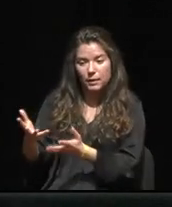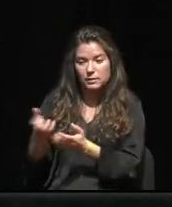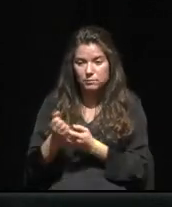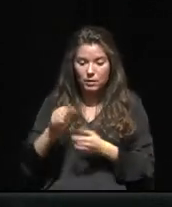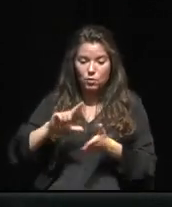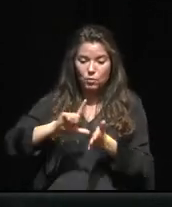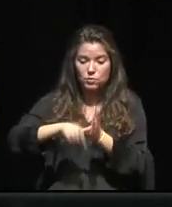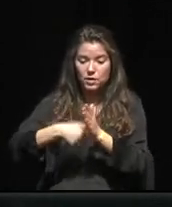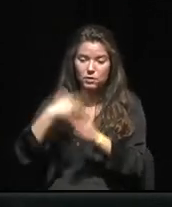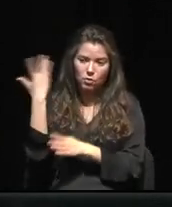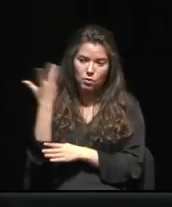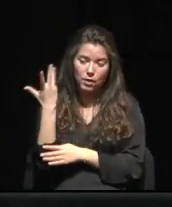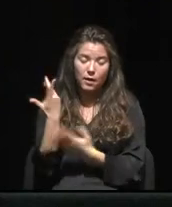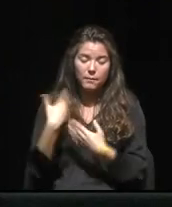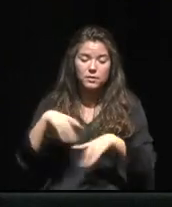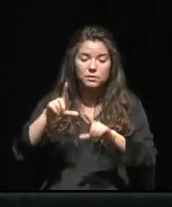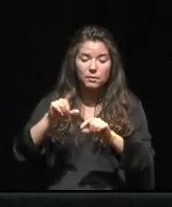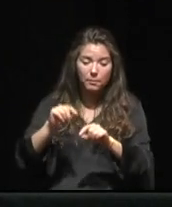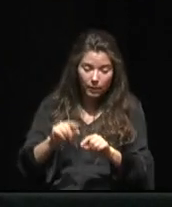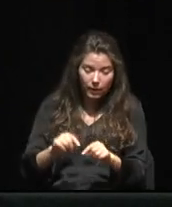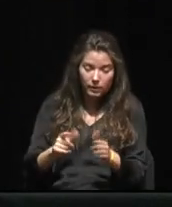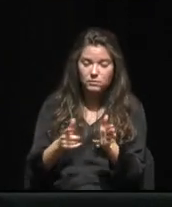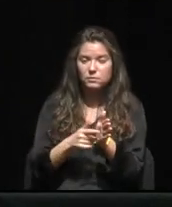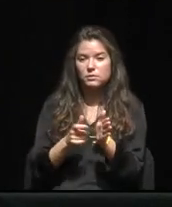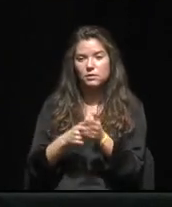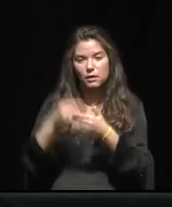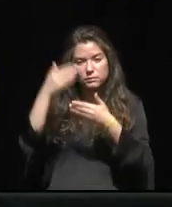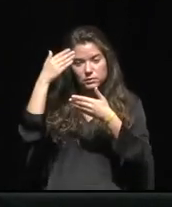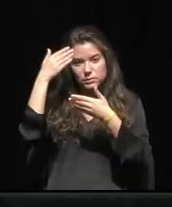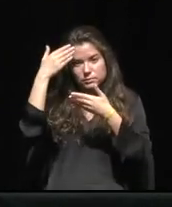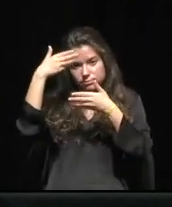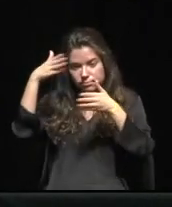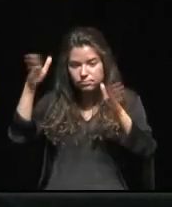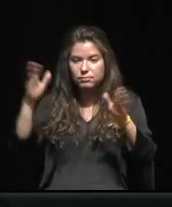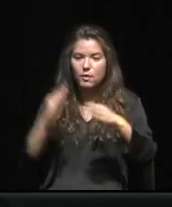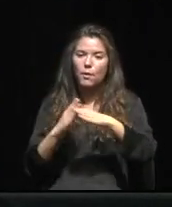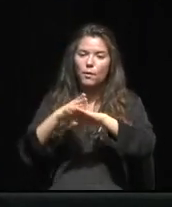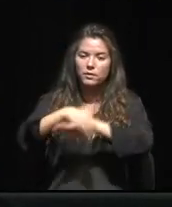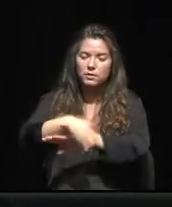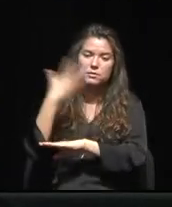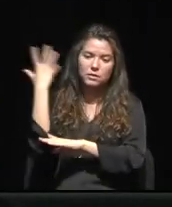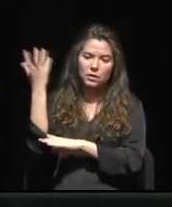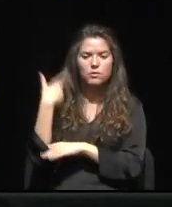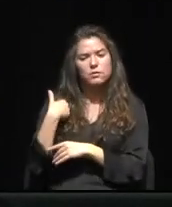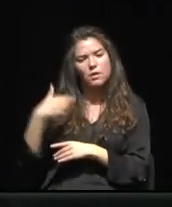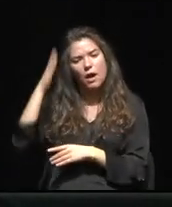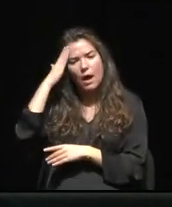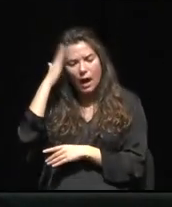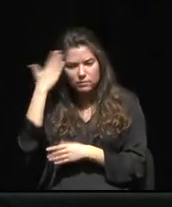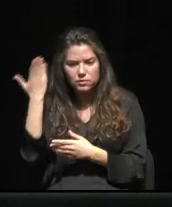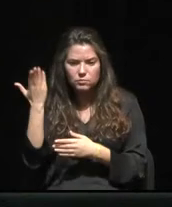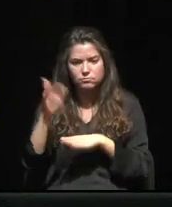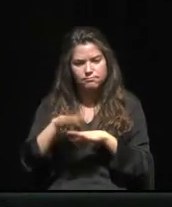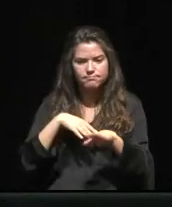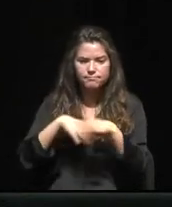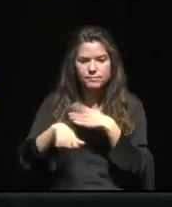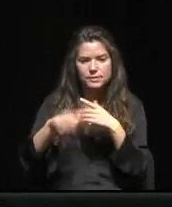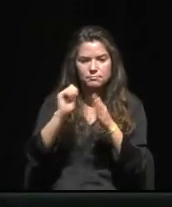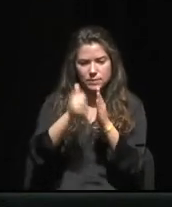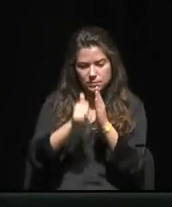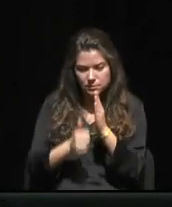culturais mas também esta necessidade de democratizar e o acesso à cultura eu acho que Estamos a cumprir esse esse esse esse